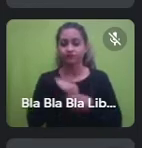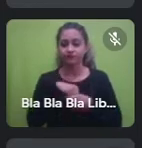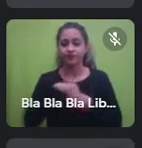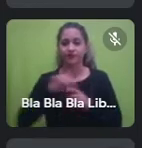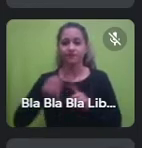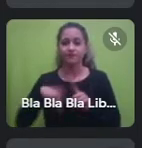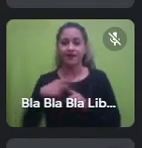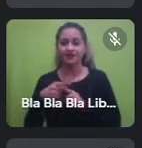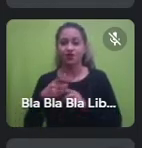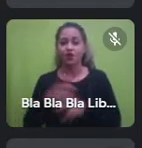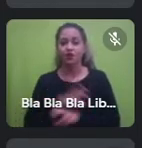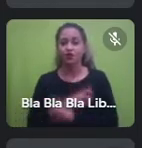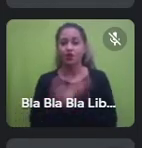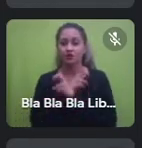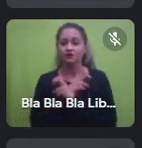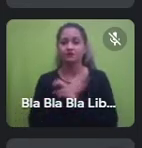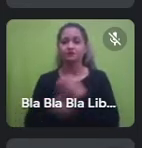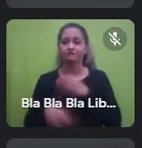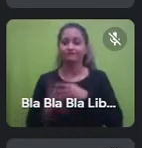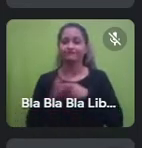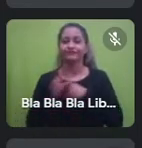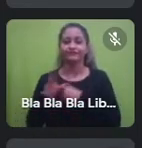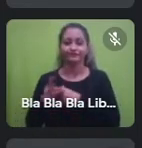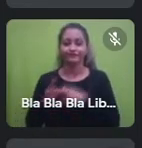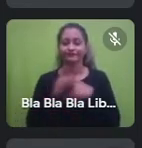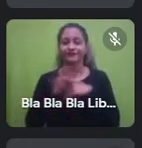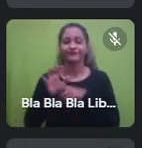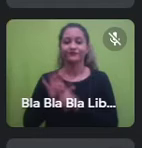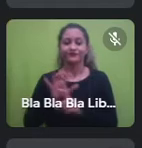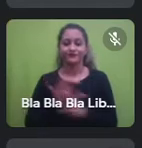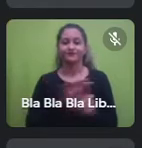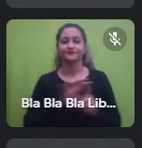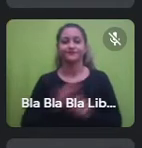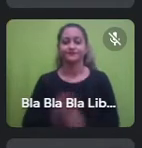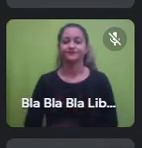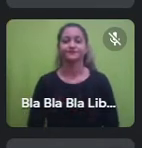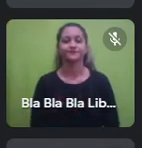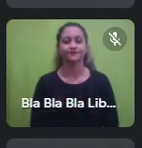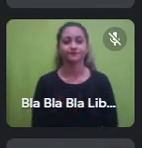organismo via a cadeia biológica. Próximo.